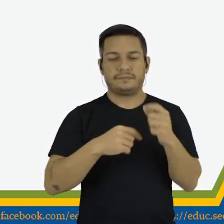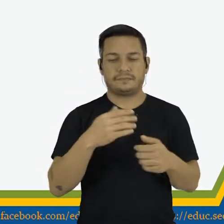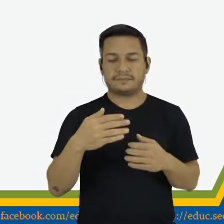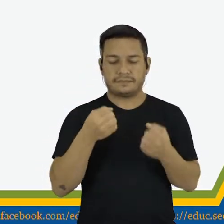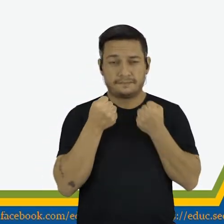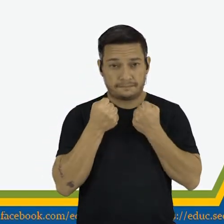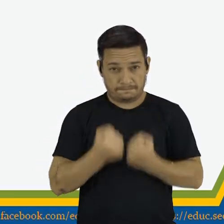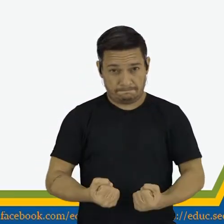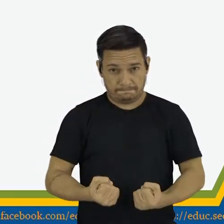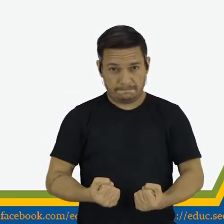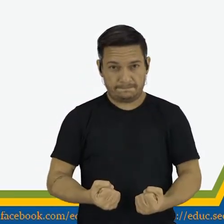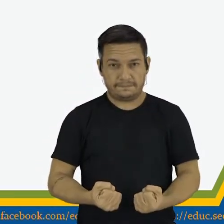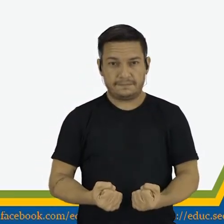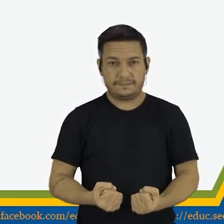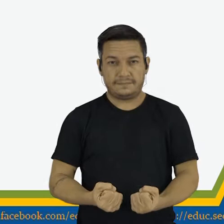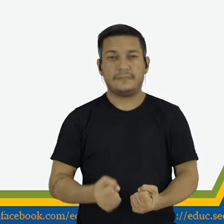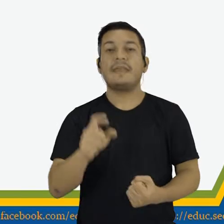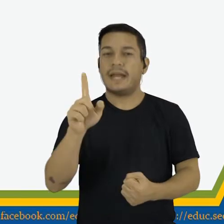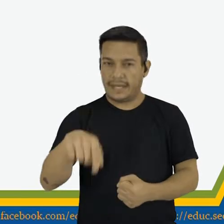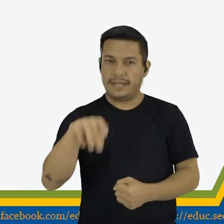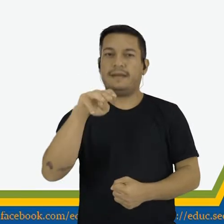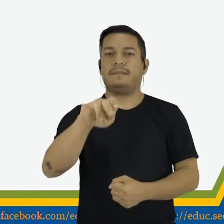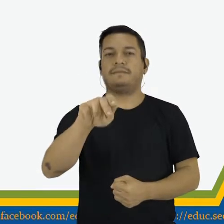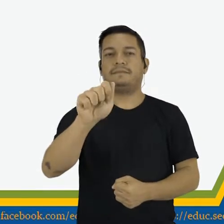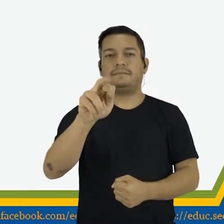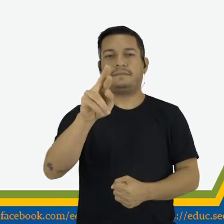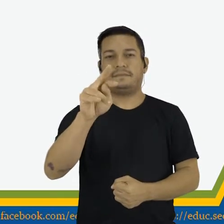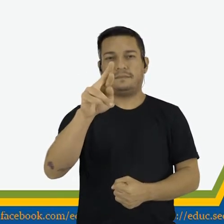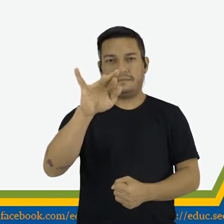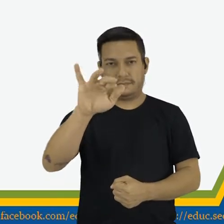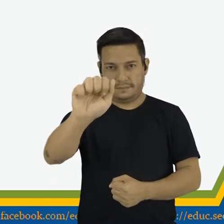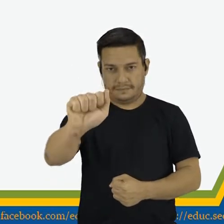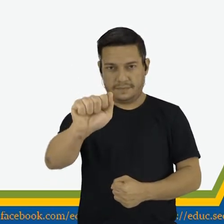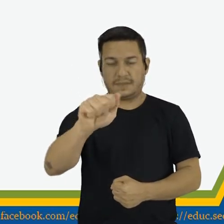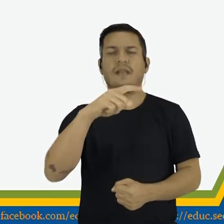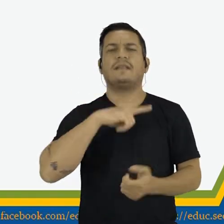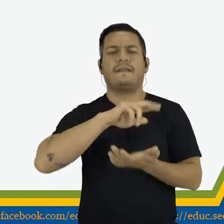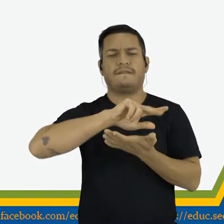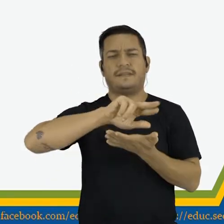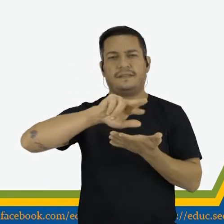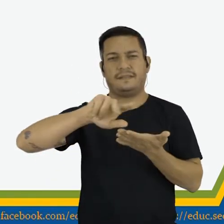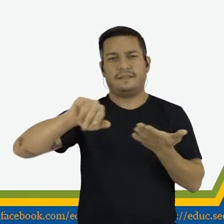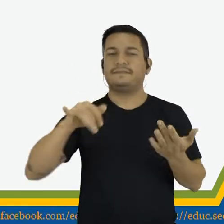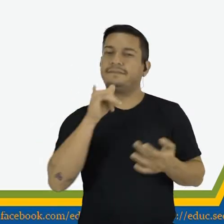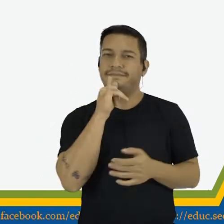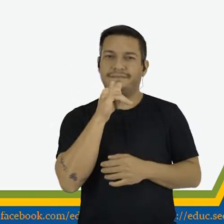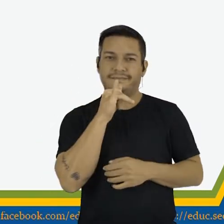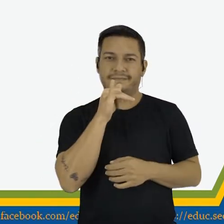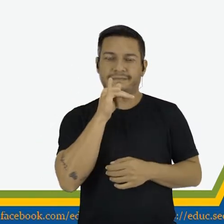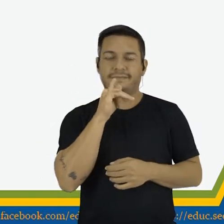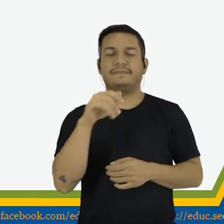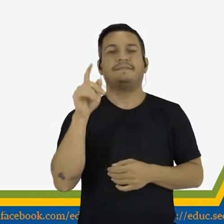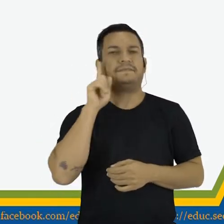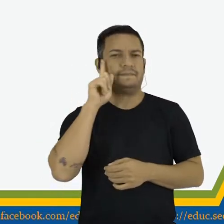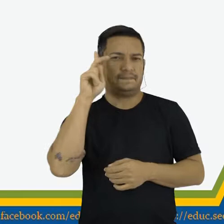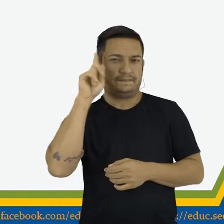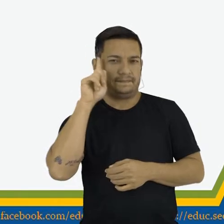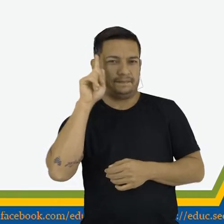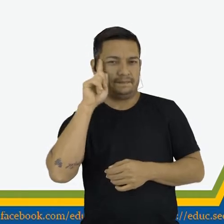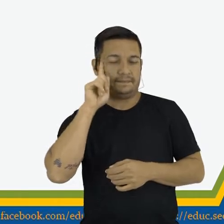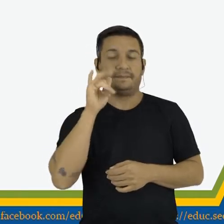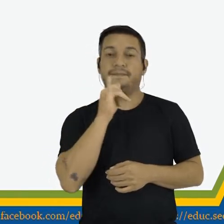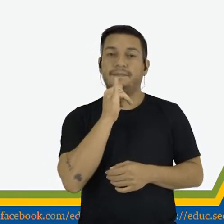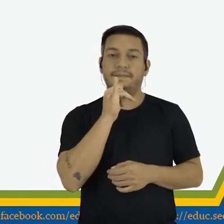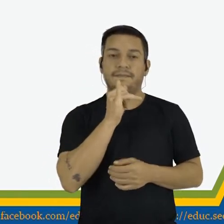tem peso é matéria. Nós temos diversos exemplos de matéria no nosso dia a dia.